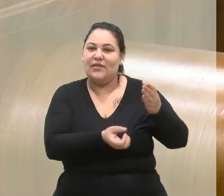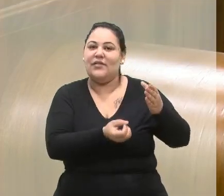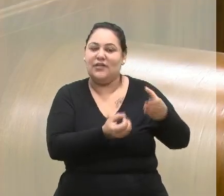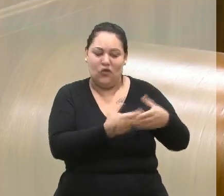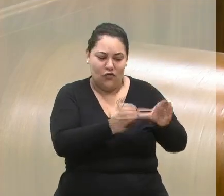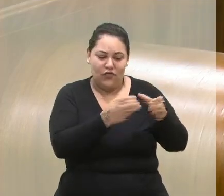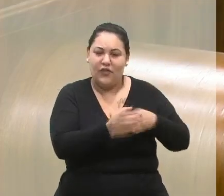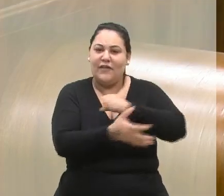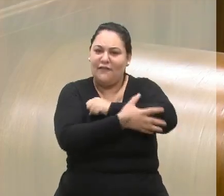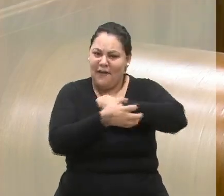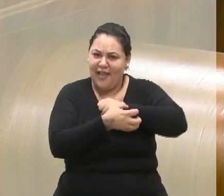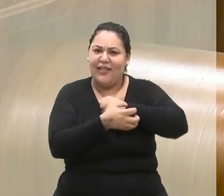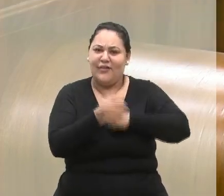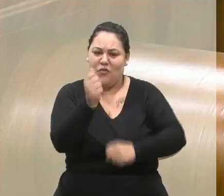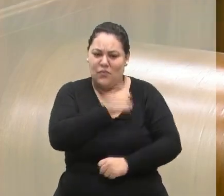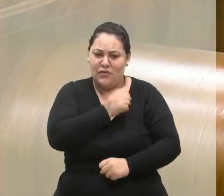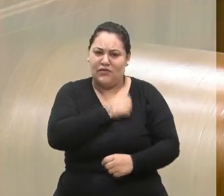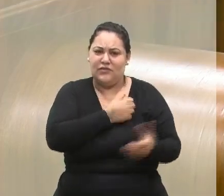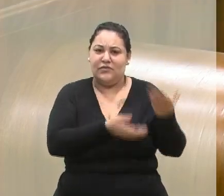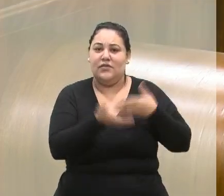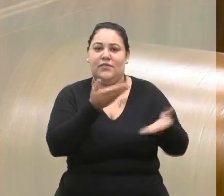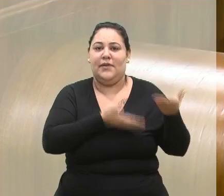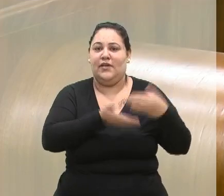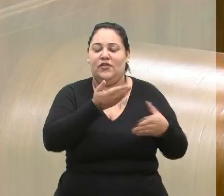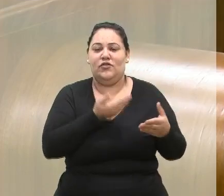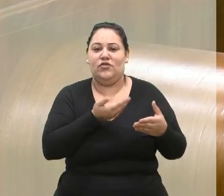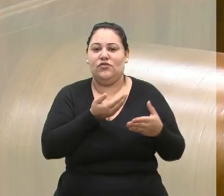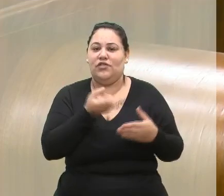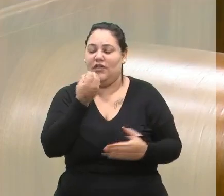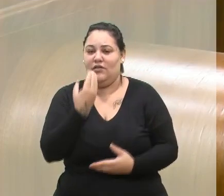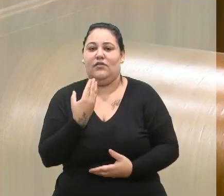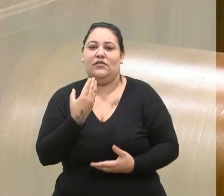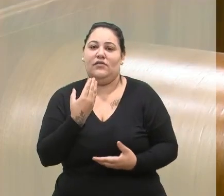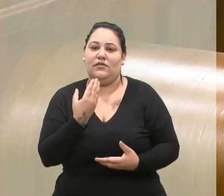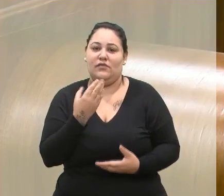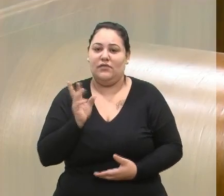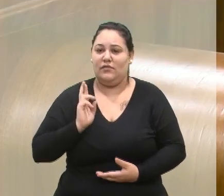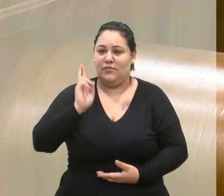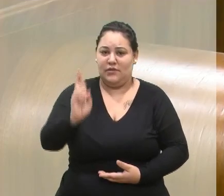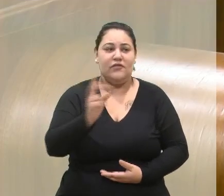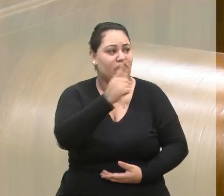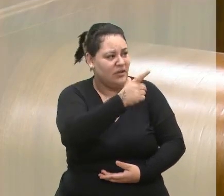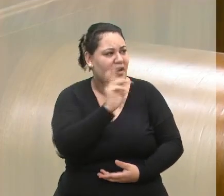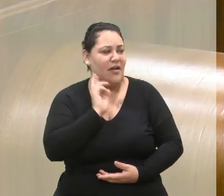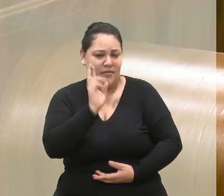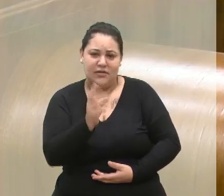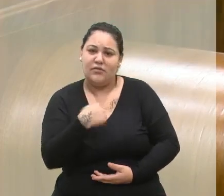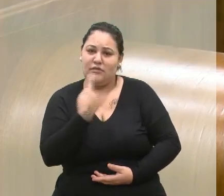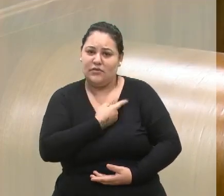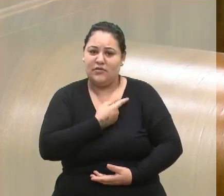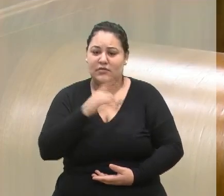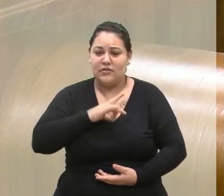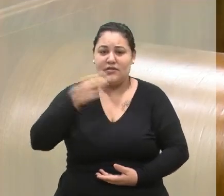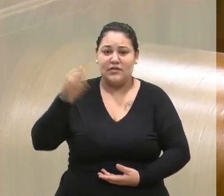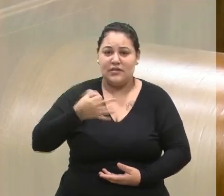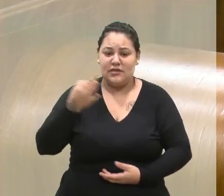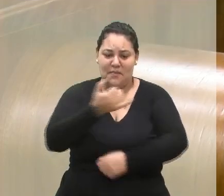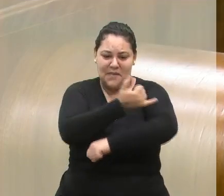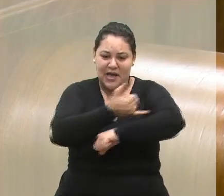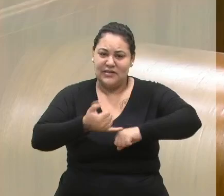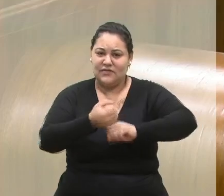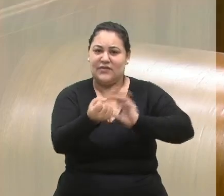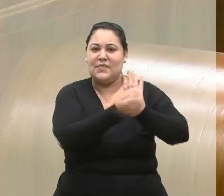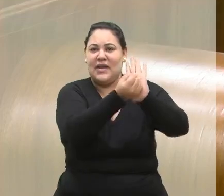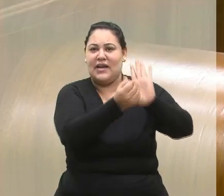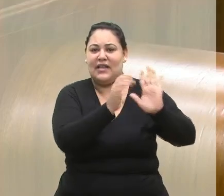trata bem as pessoas. O senhor nos representa, Tequila, e tenho certeza que sua passagem será marcada